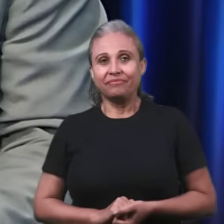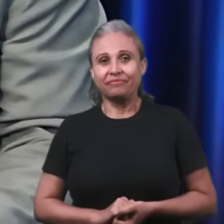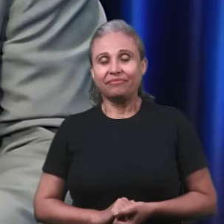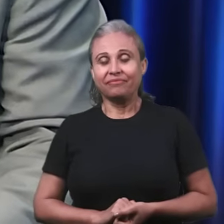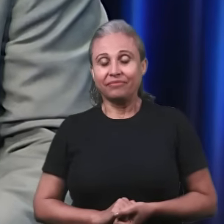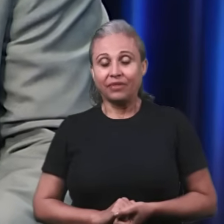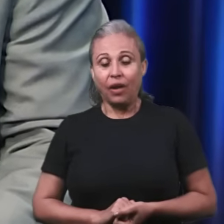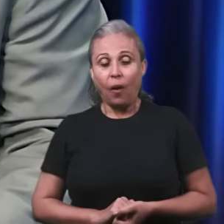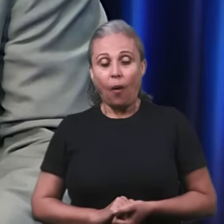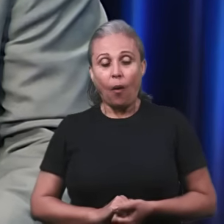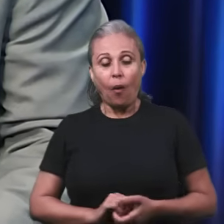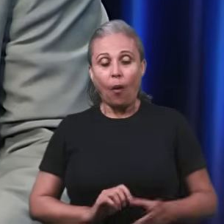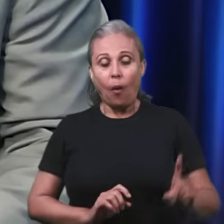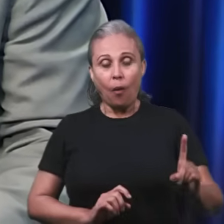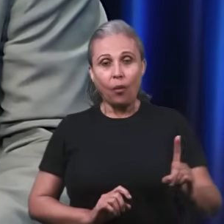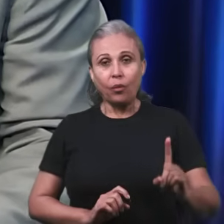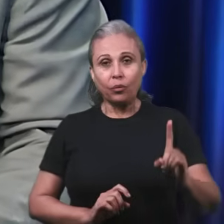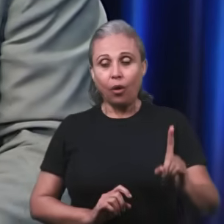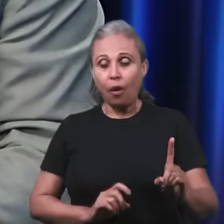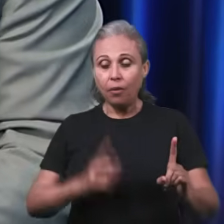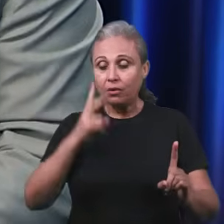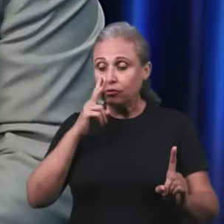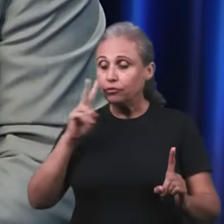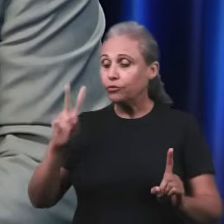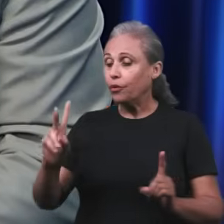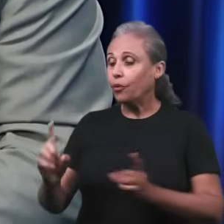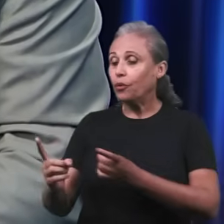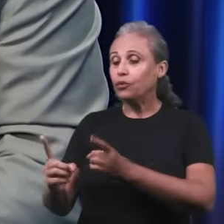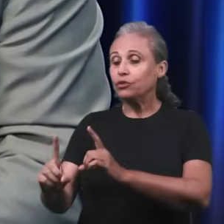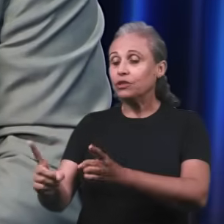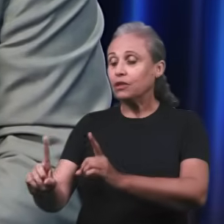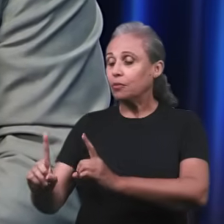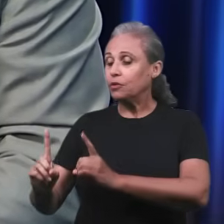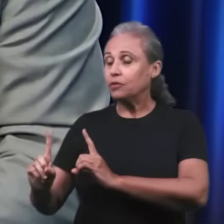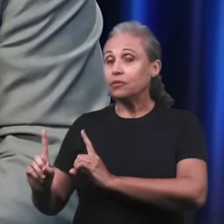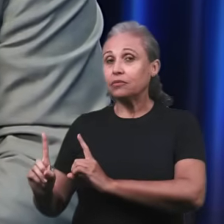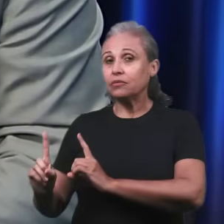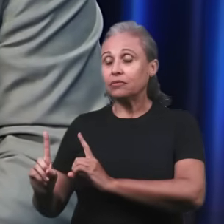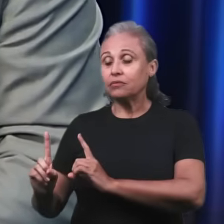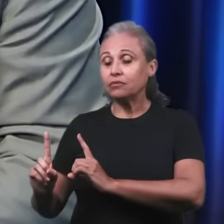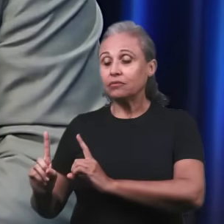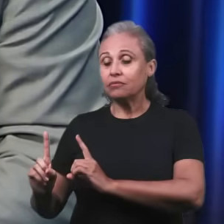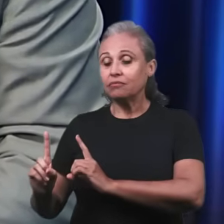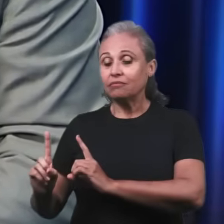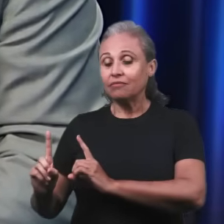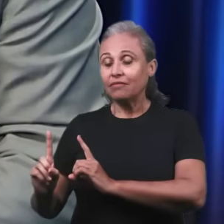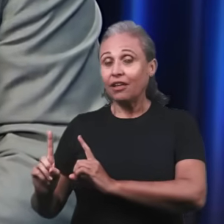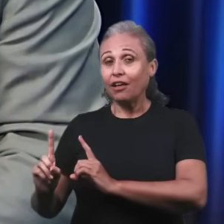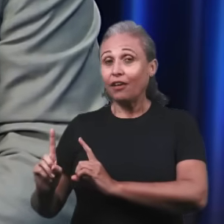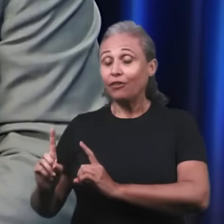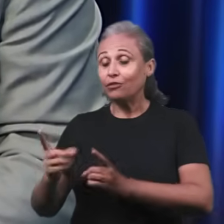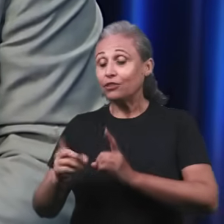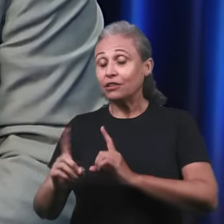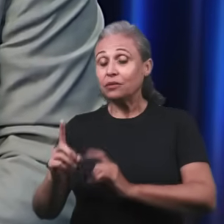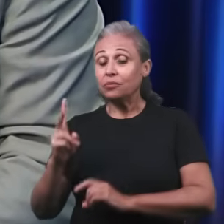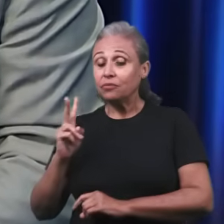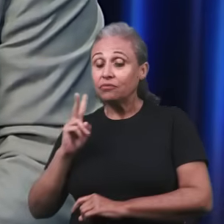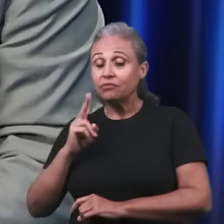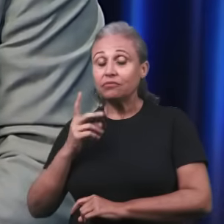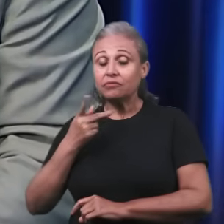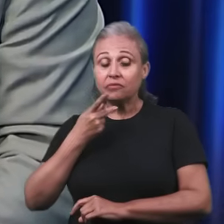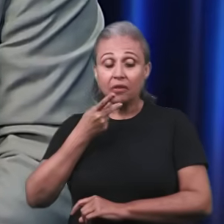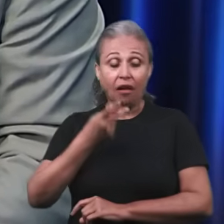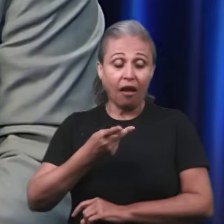os discípulos, e os discípulos disseram: não temos valores materiais, mas